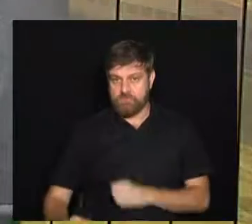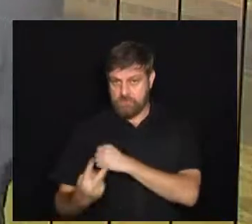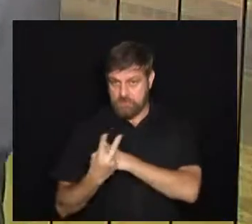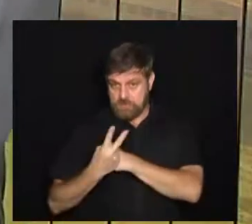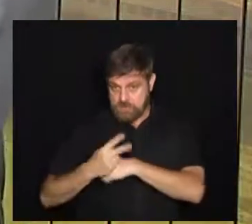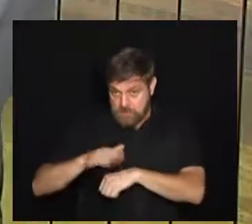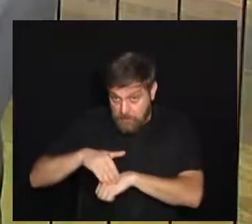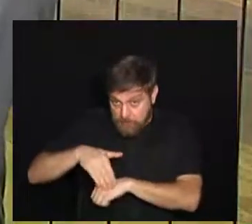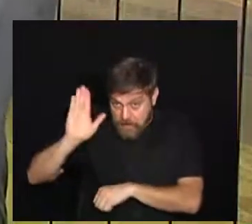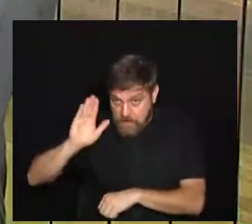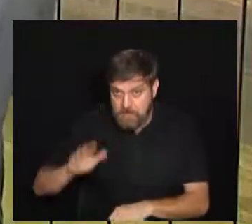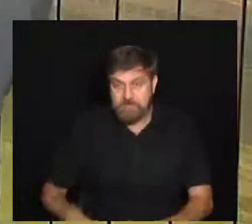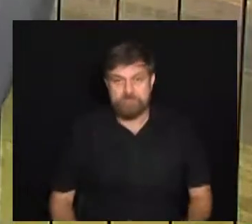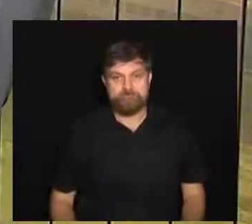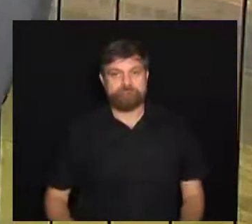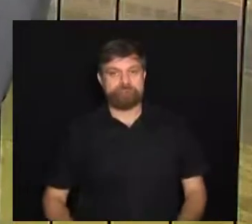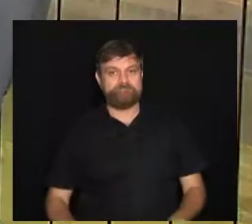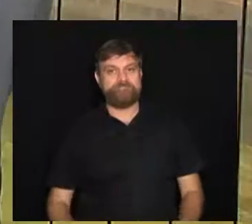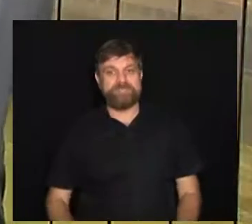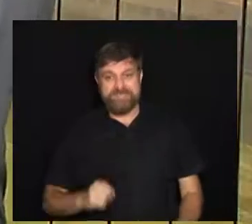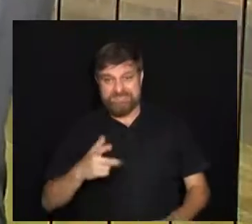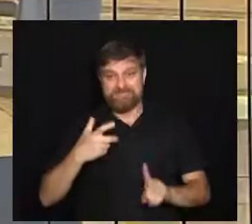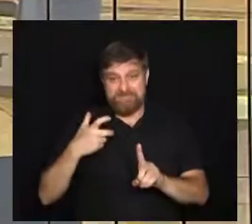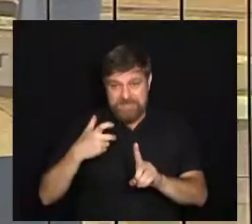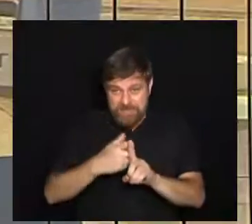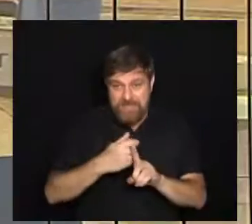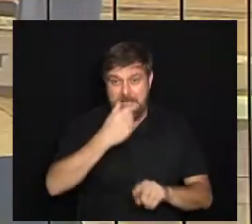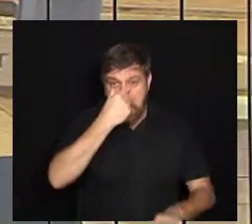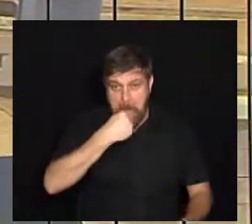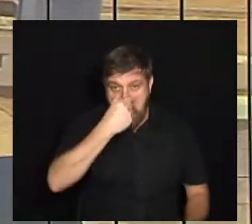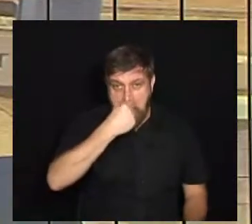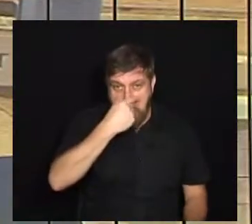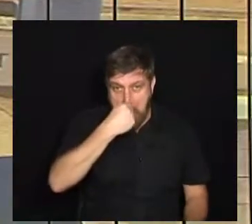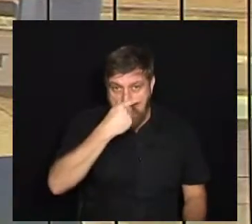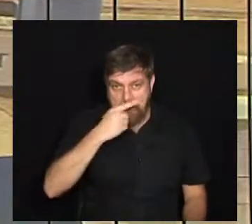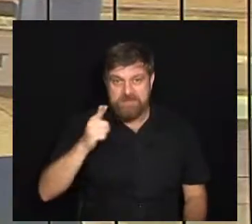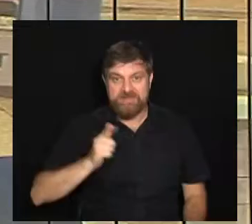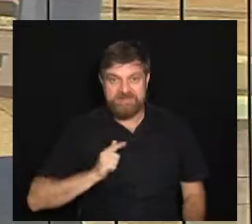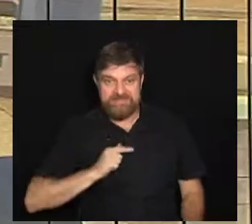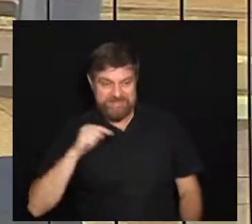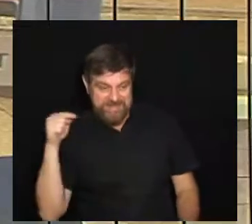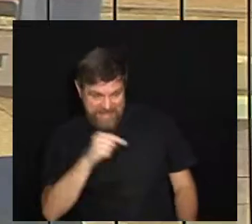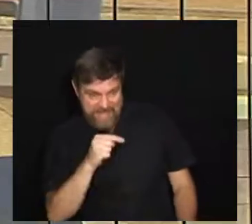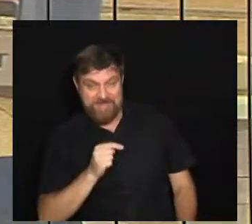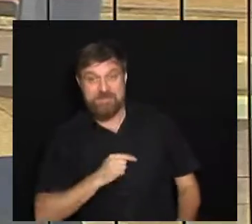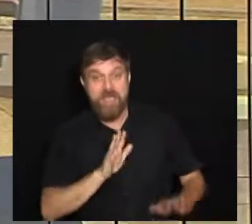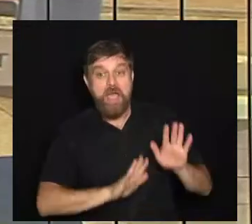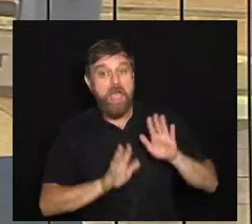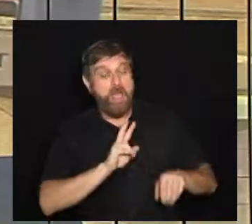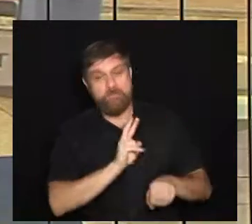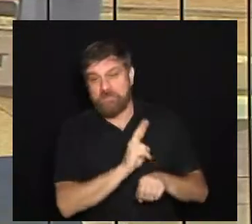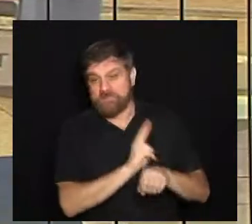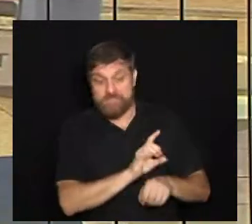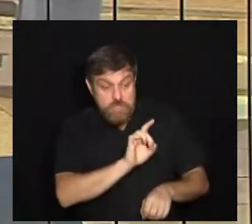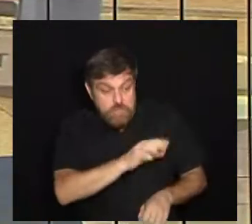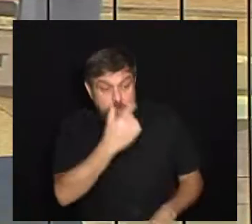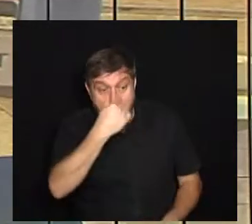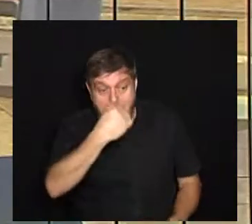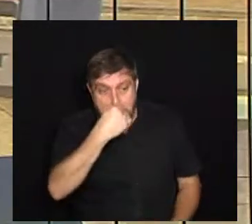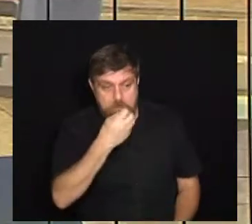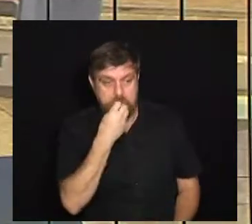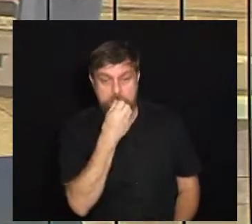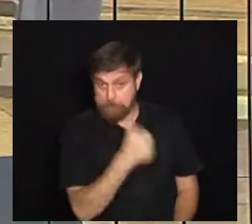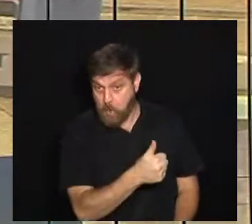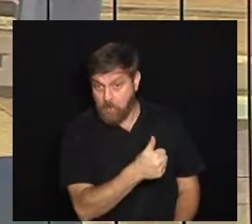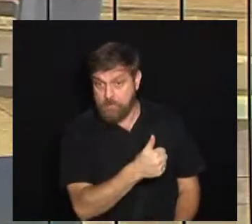pegar o coronavírus não se você vacinar contra outros tipos de games e tem menor chance de pegar esses outros tipos de gripe e isso é muito bom